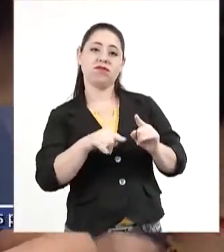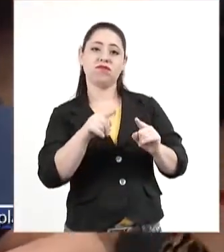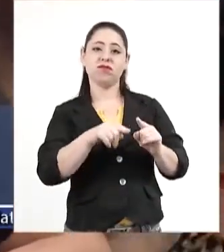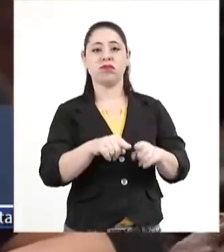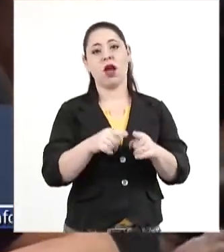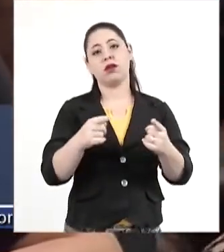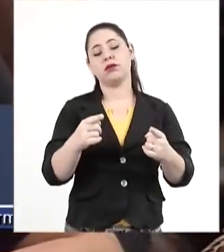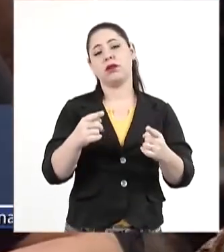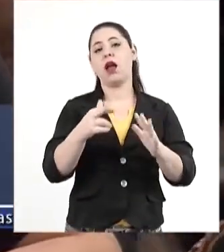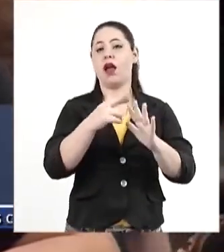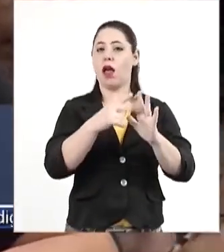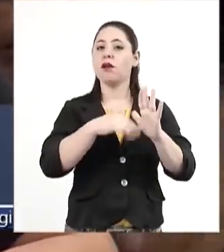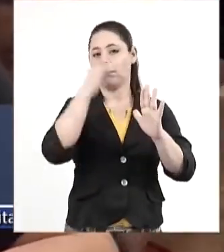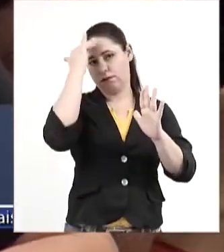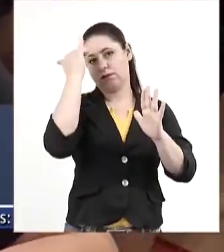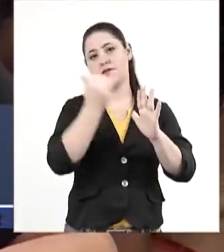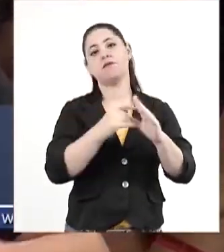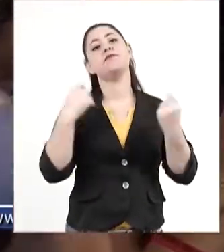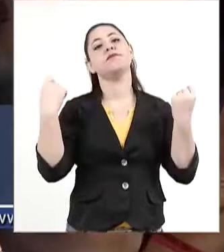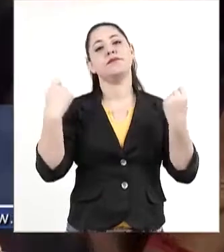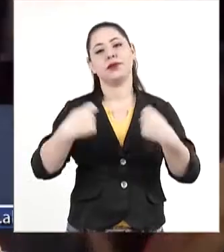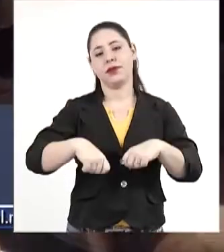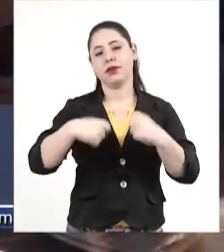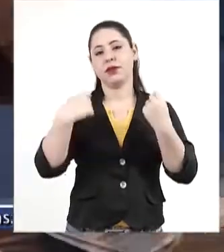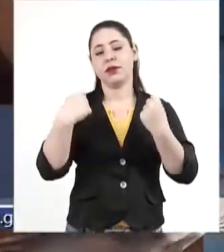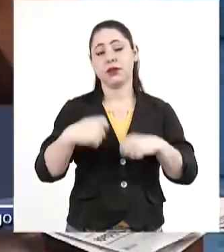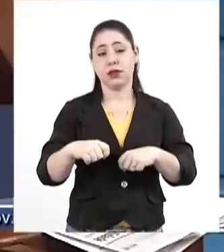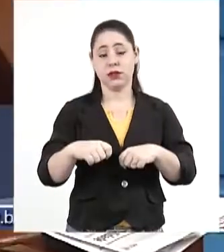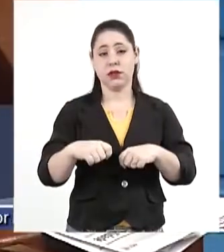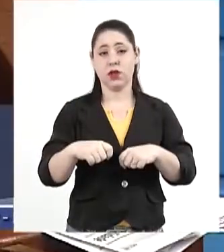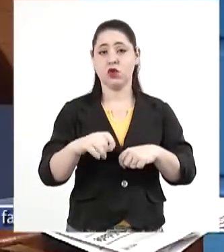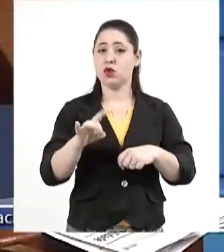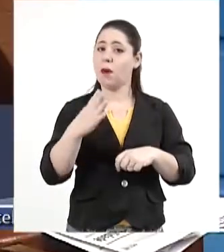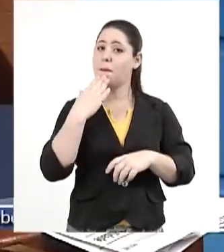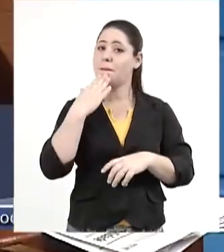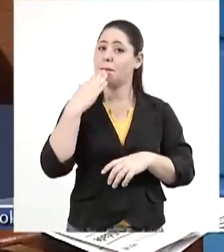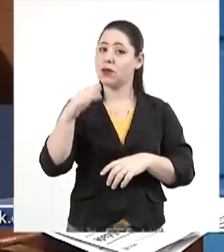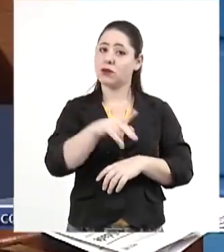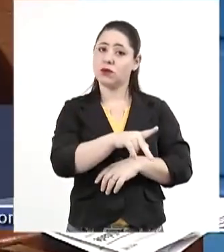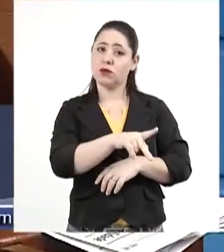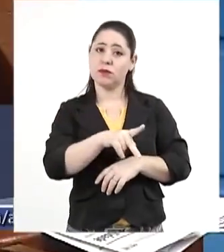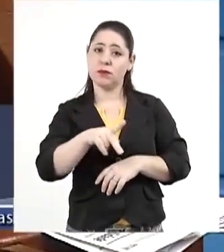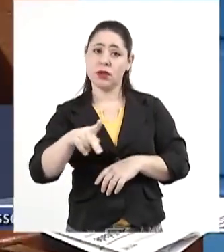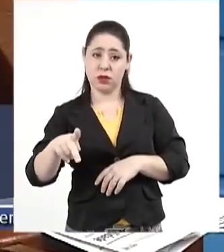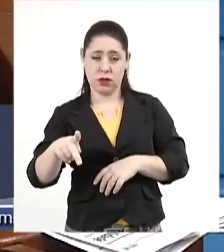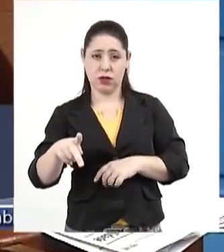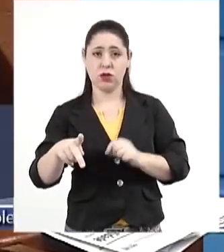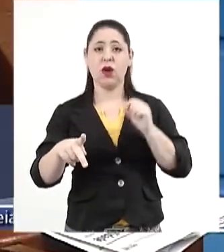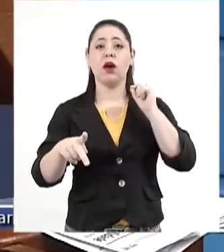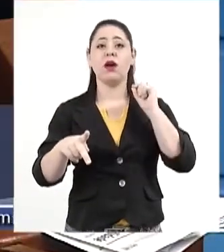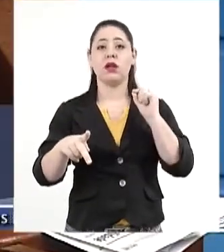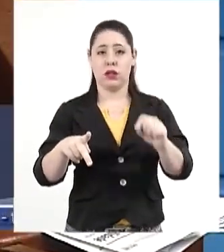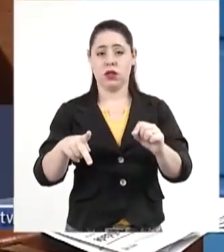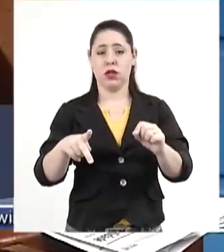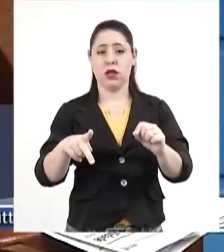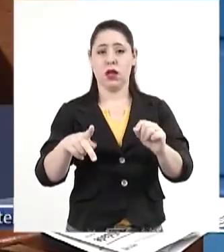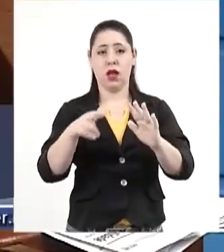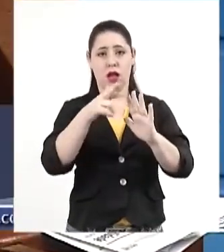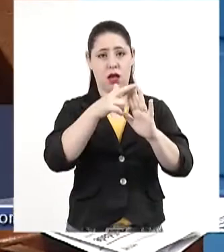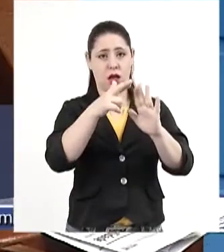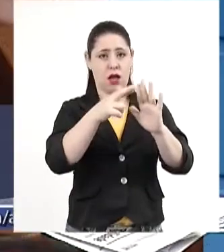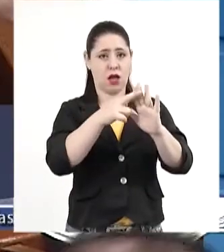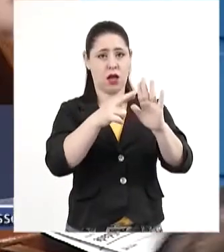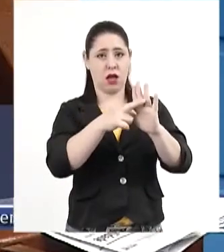não conseguimos que fosse aberta essa exceção. Nós só pedimos para o presidente, não é, que essa regra